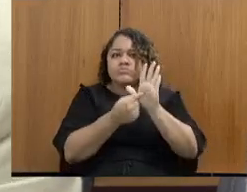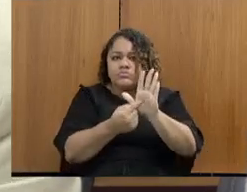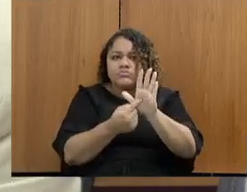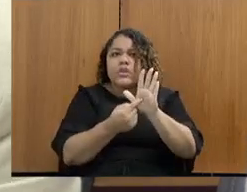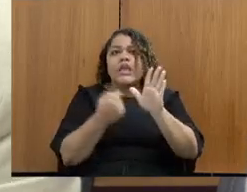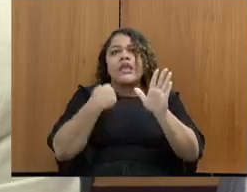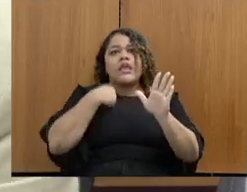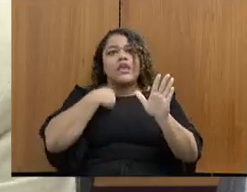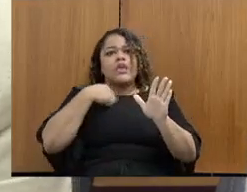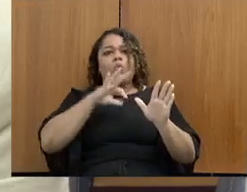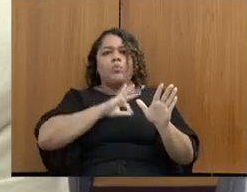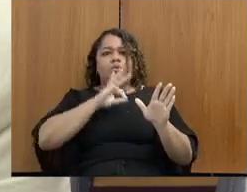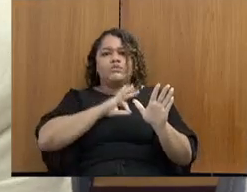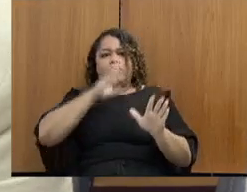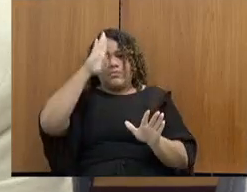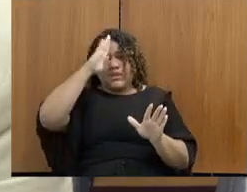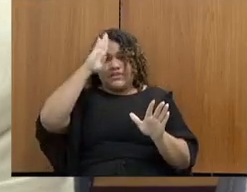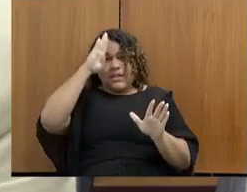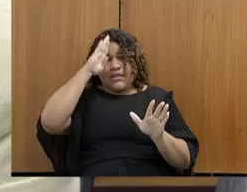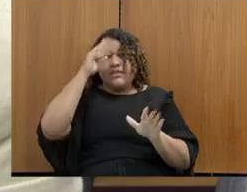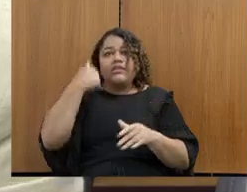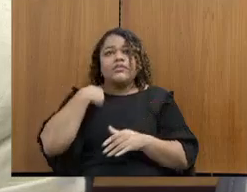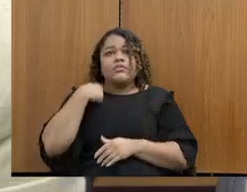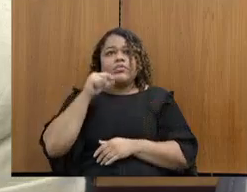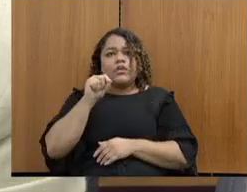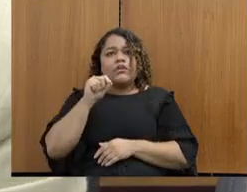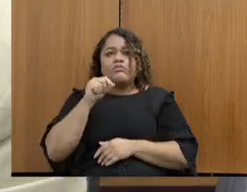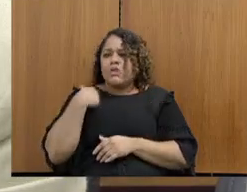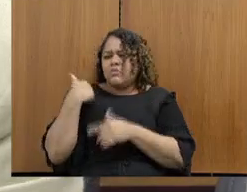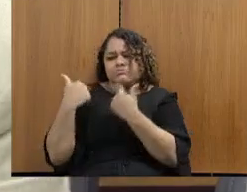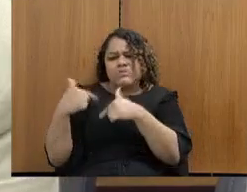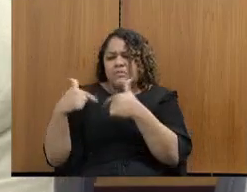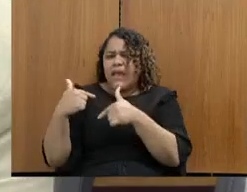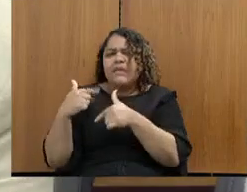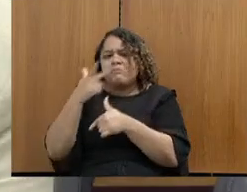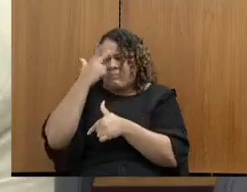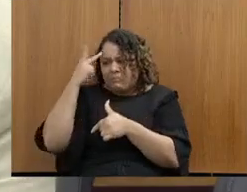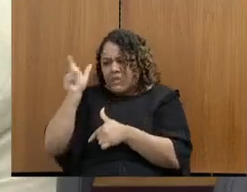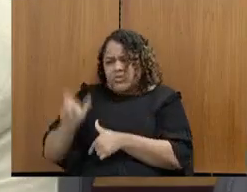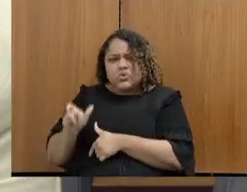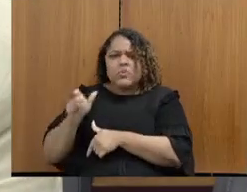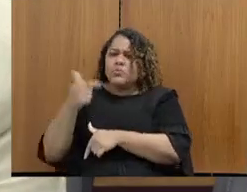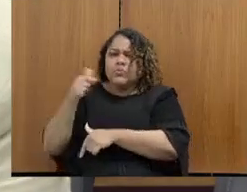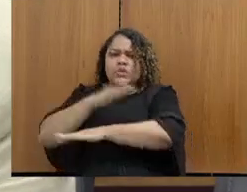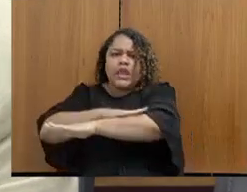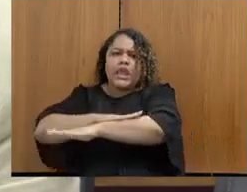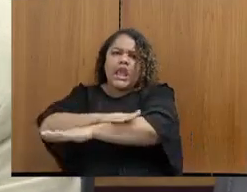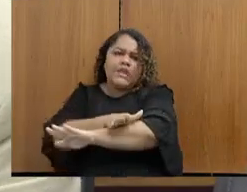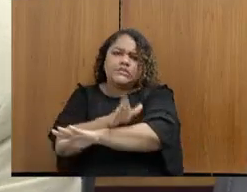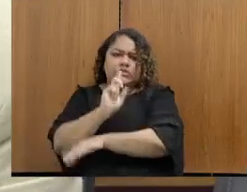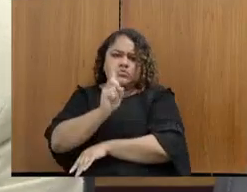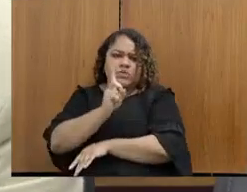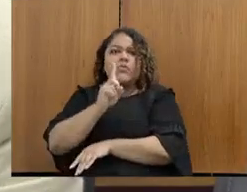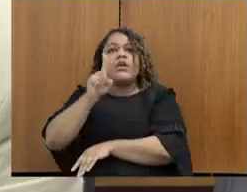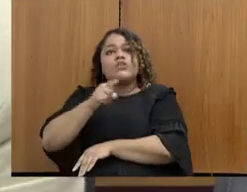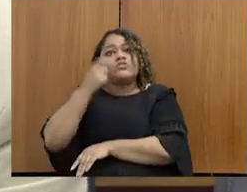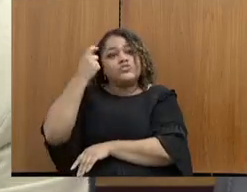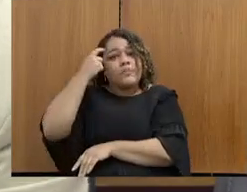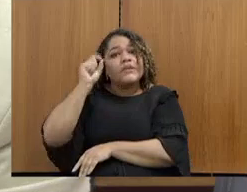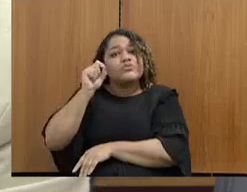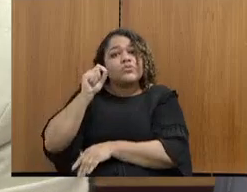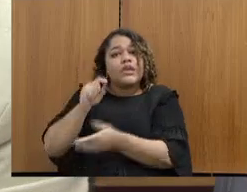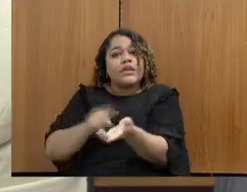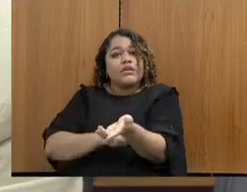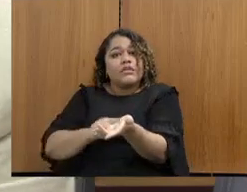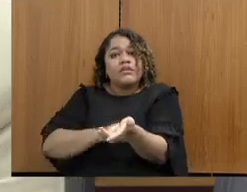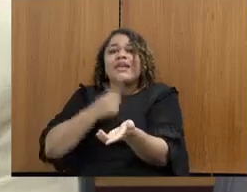de policial militar eu sempre servi com pessoas que não são racistas muito pelo contrário a gente não se preocupa com a cor da pele mas sim com o vermelho do sangue ou com